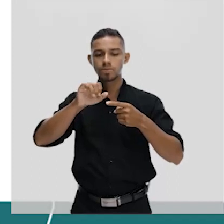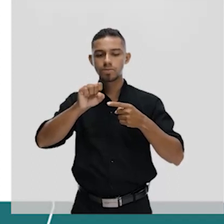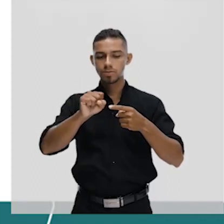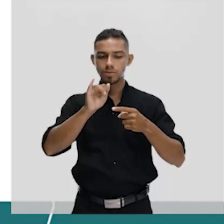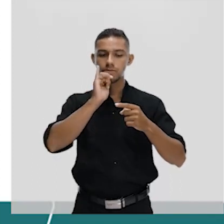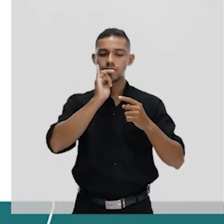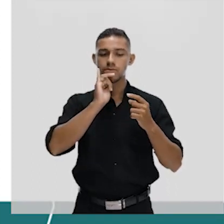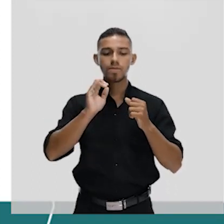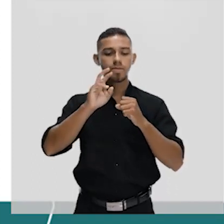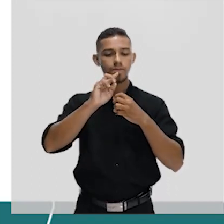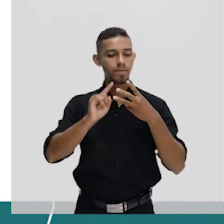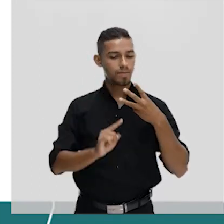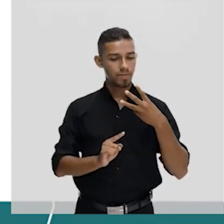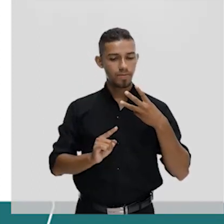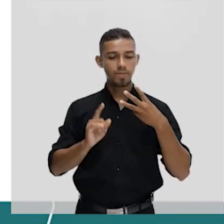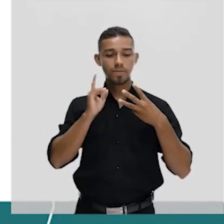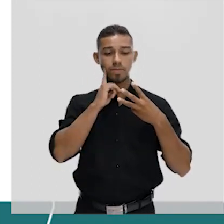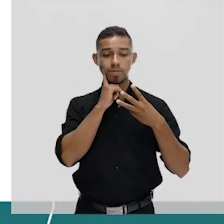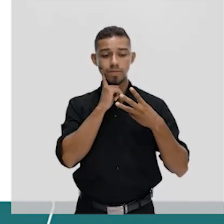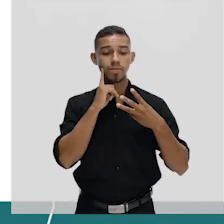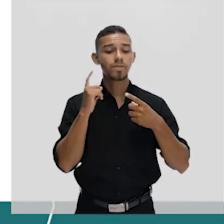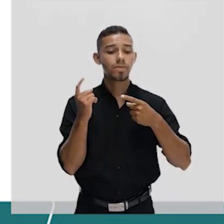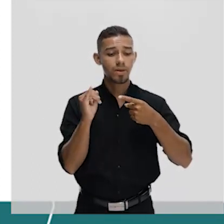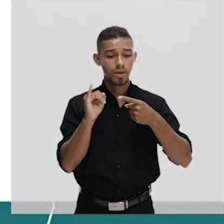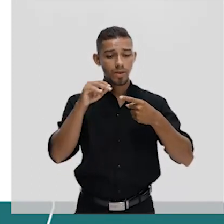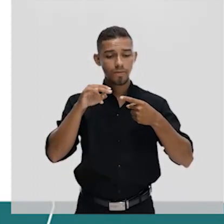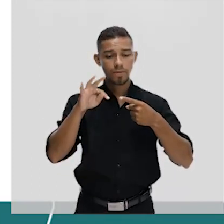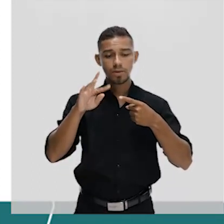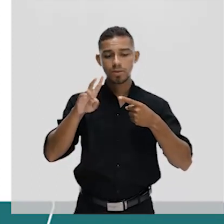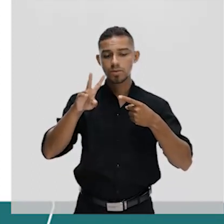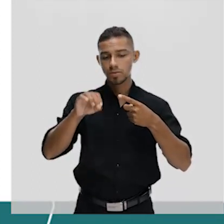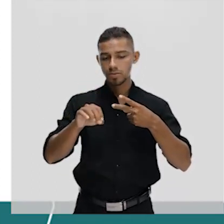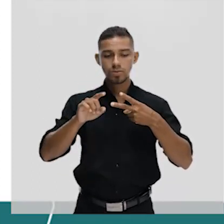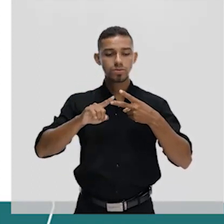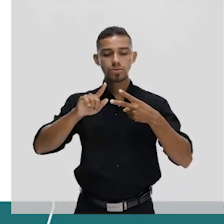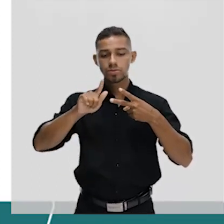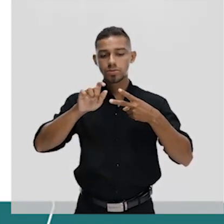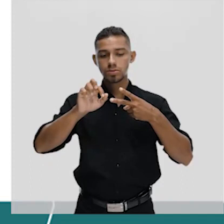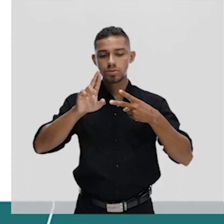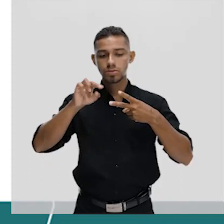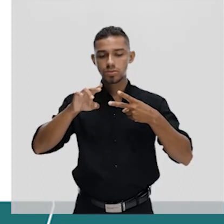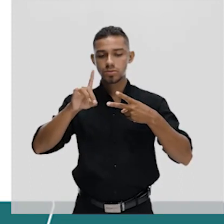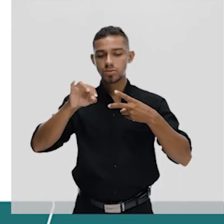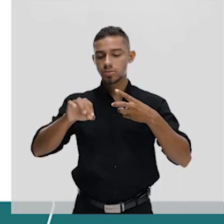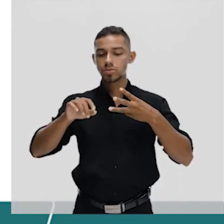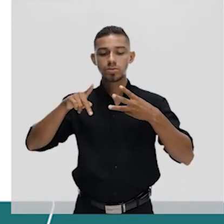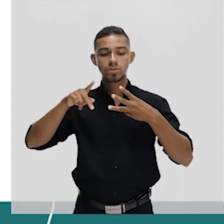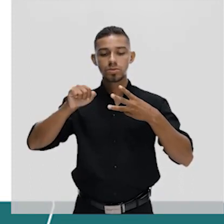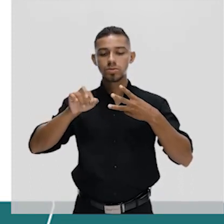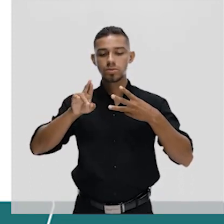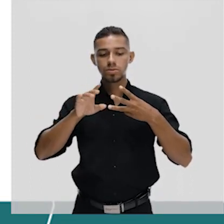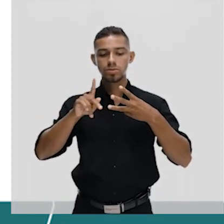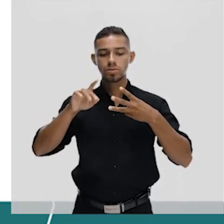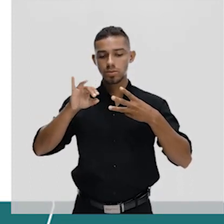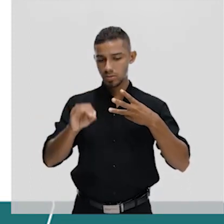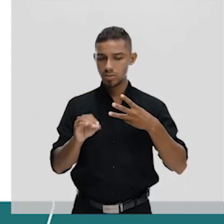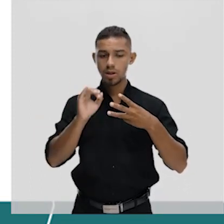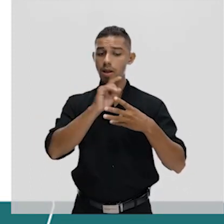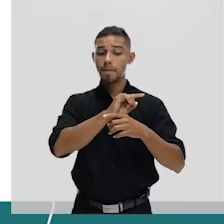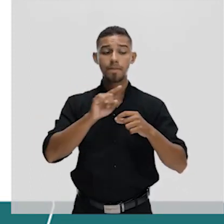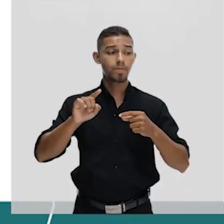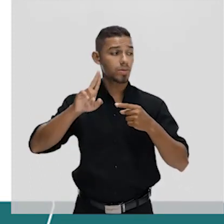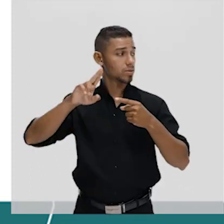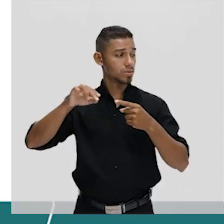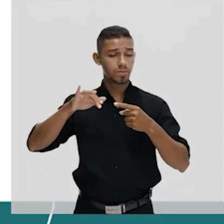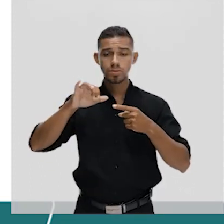do verbo são três: infinitivo, gerúndio e particípio. São chamadas de nominais pelo fato